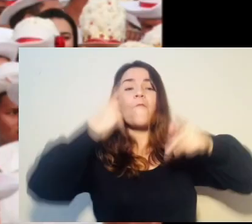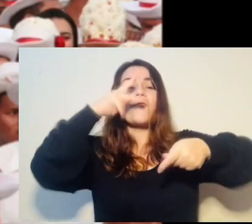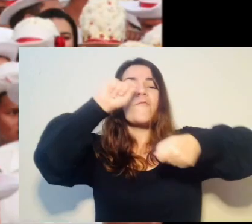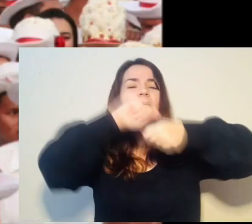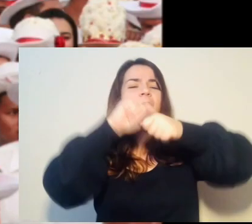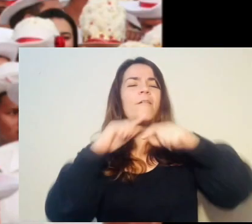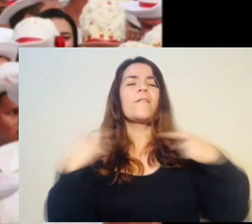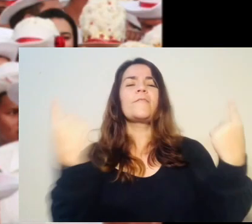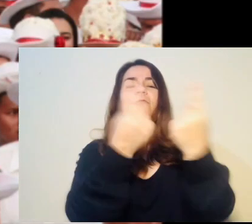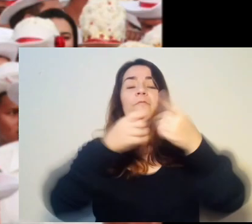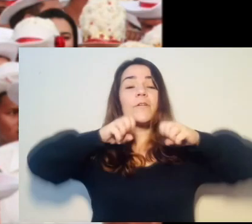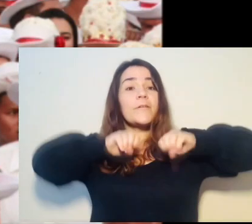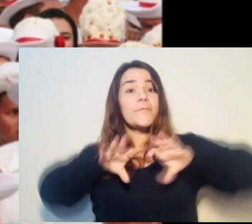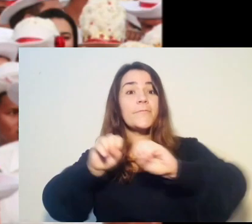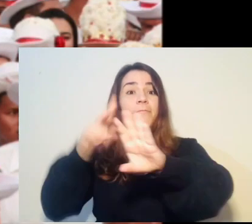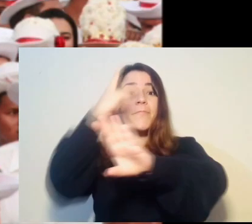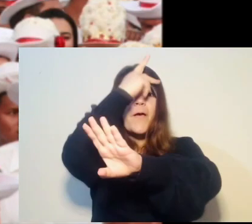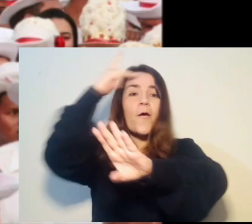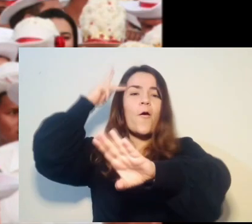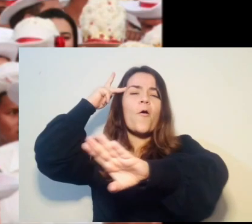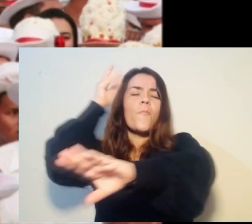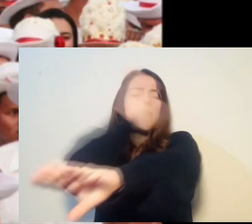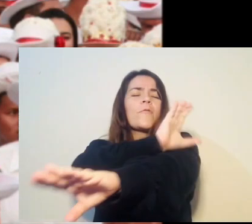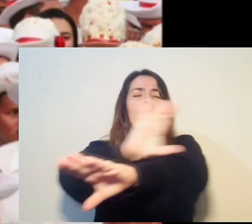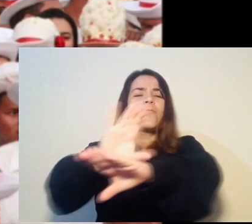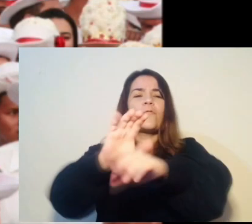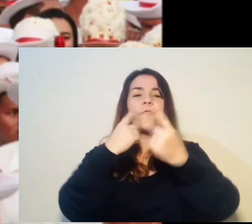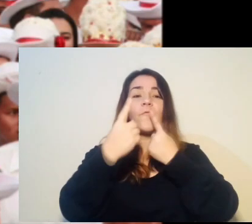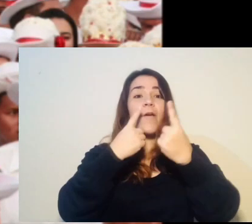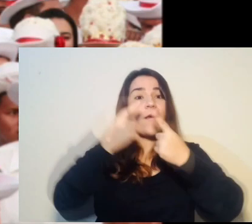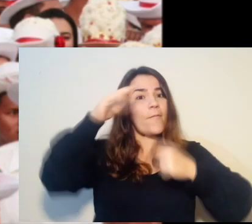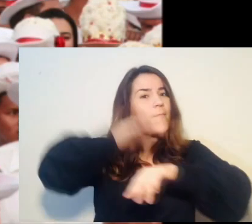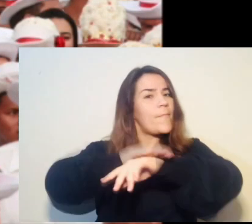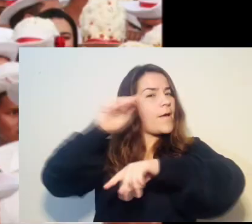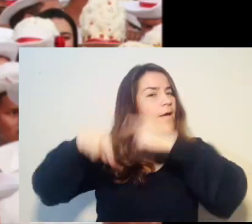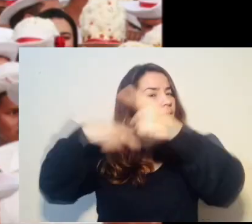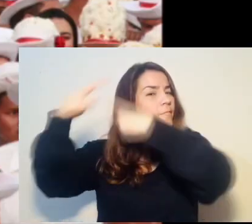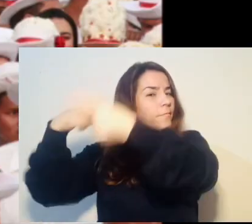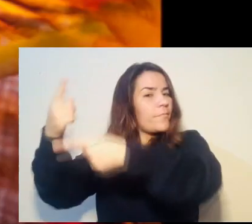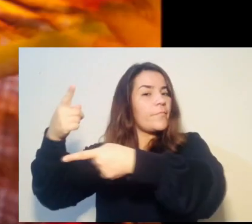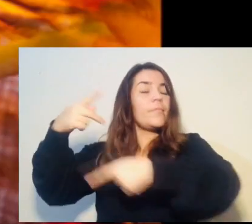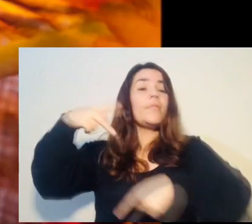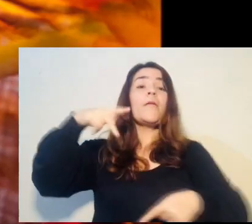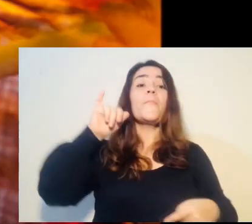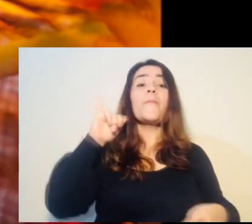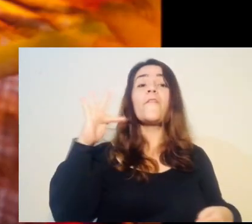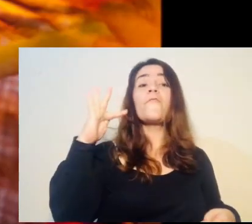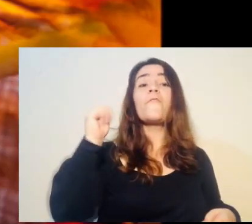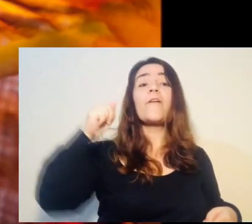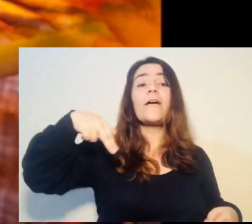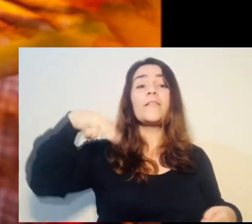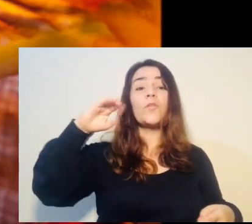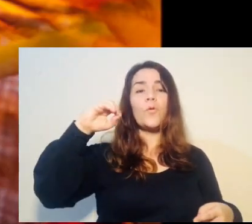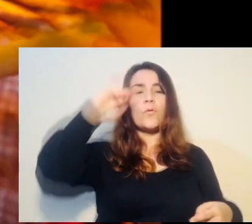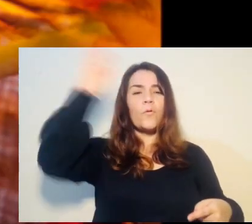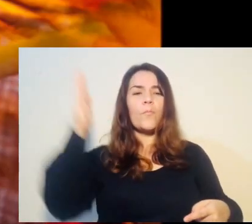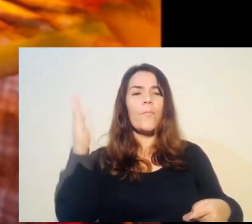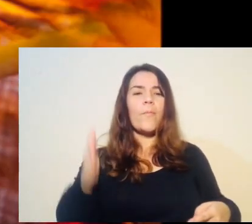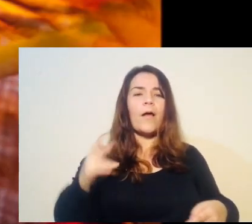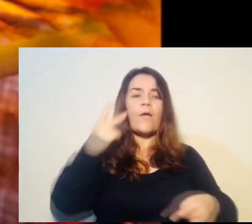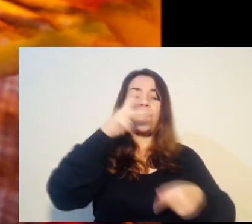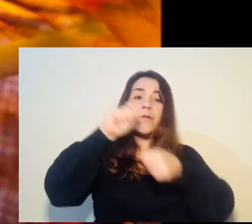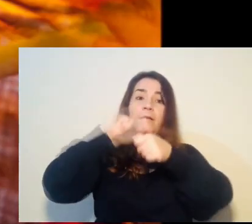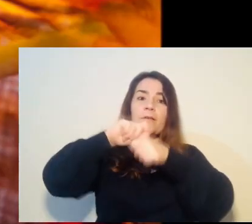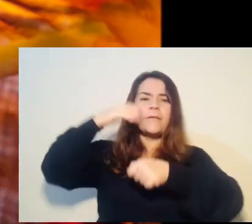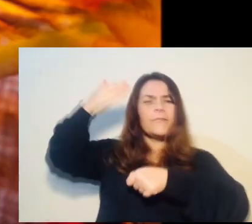manifestações populares. Mas iremos falar mais sobre isso daqui a pouco. O pífano brasileiro,